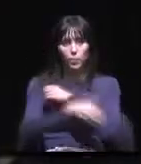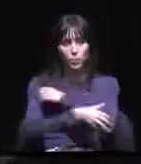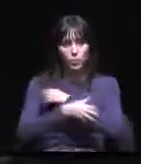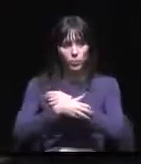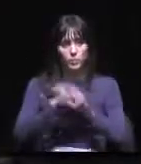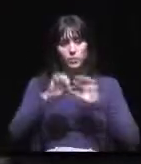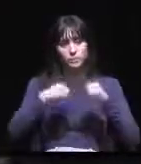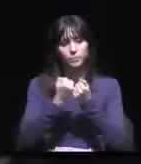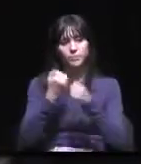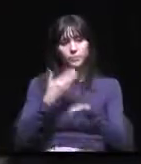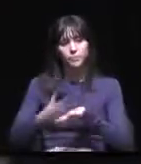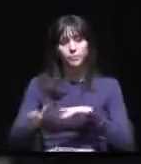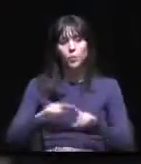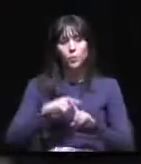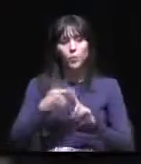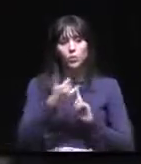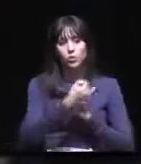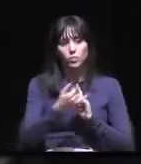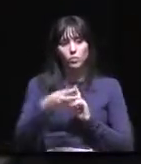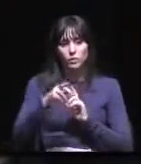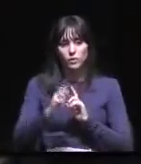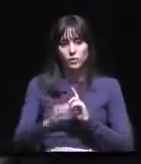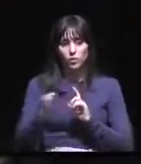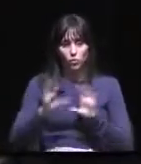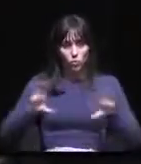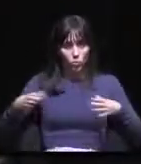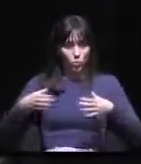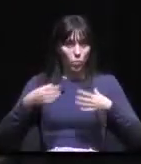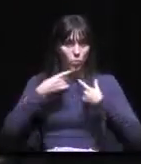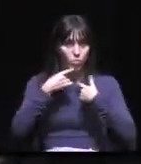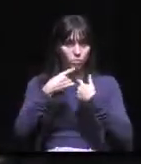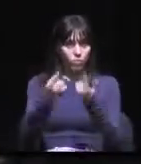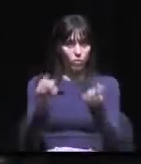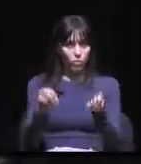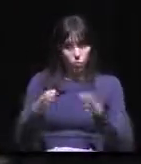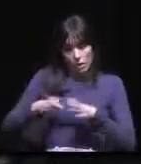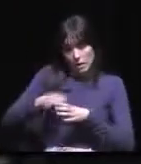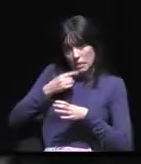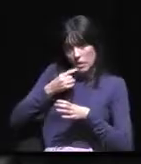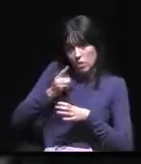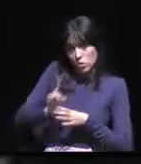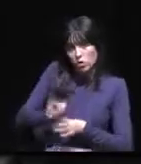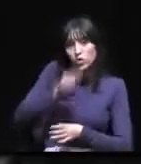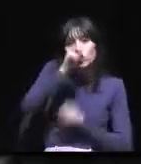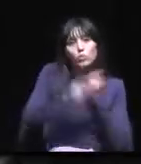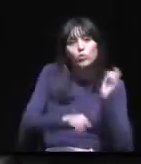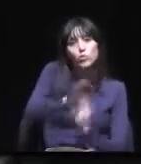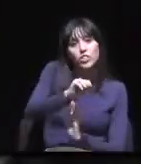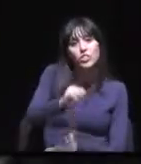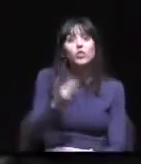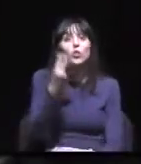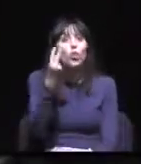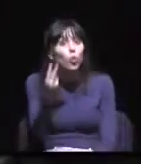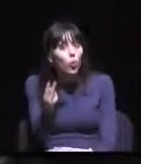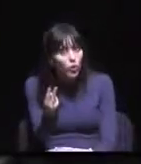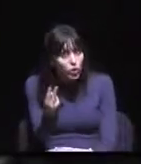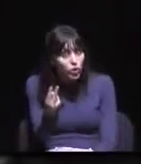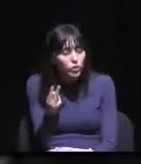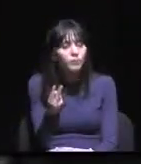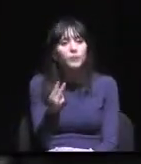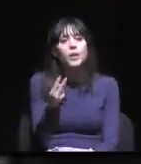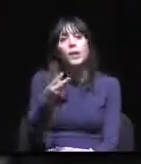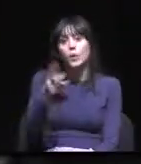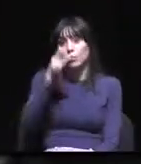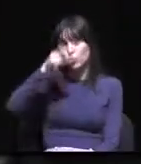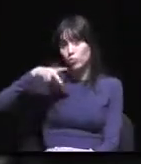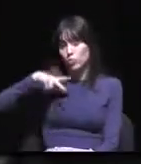Portugal 2023. Em comunicado, esta organização refere que cerca de 2 em cada 10 portugueses estão ou em situação de risco